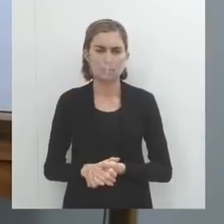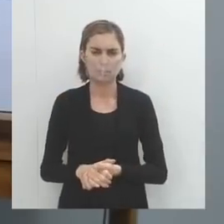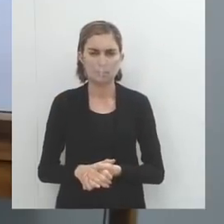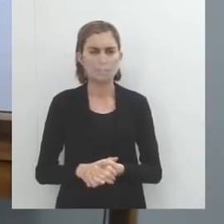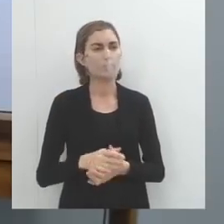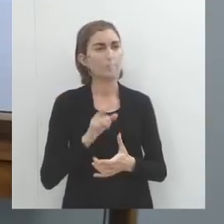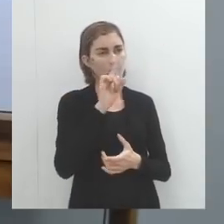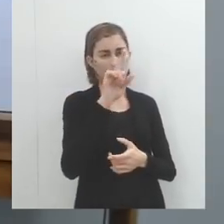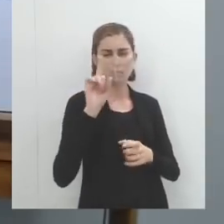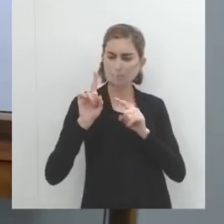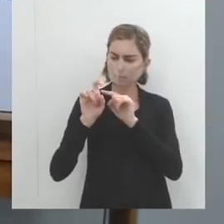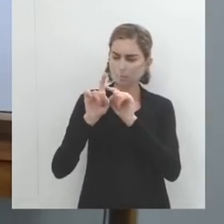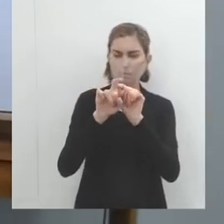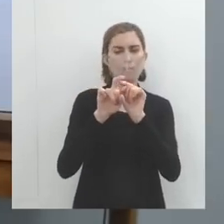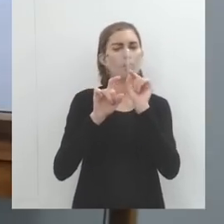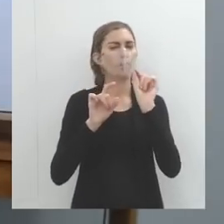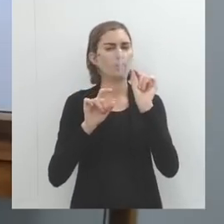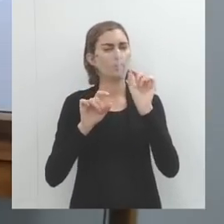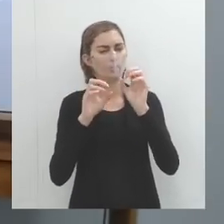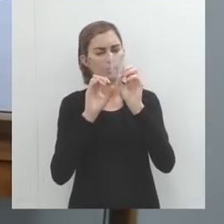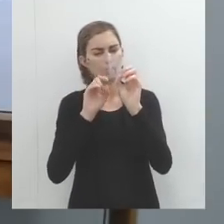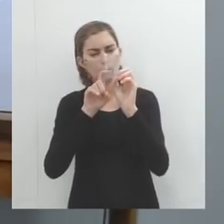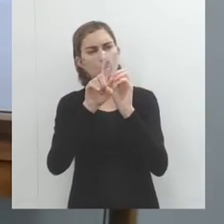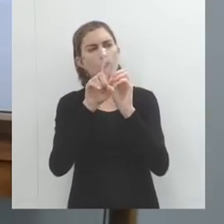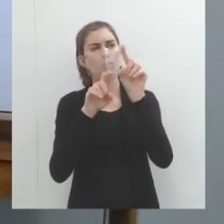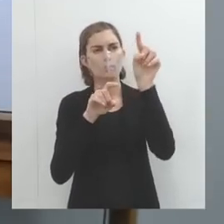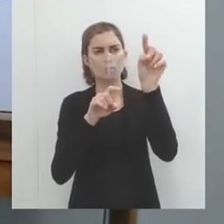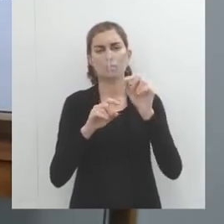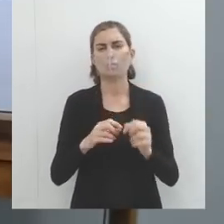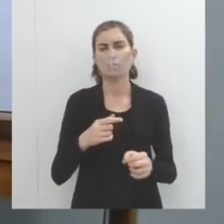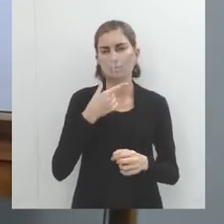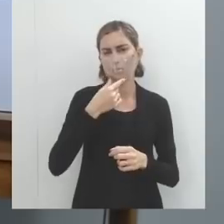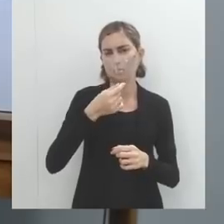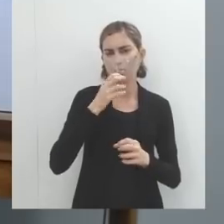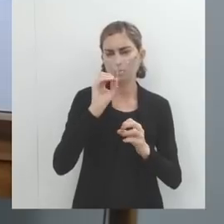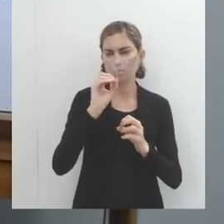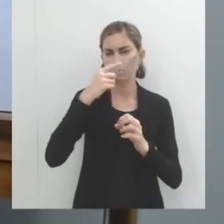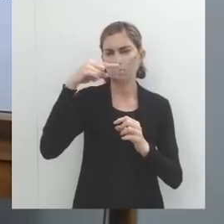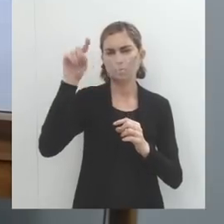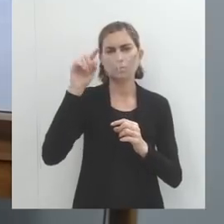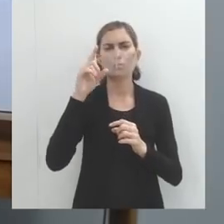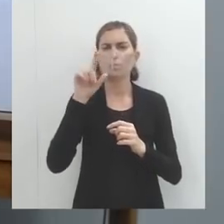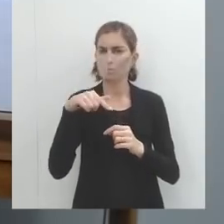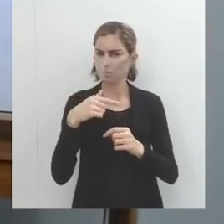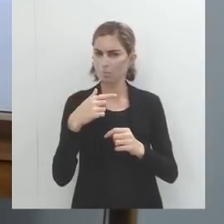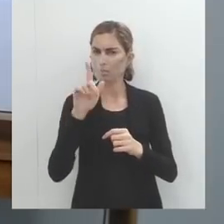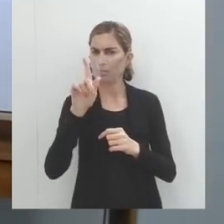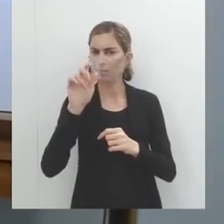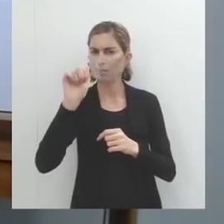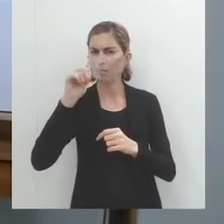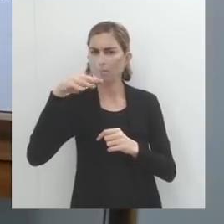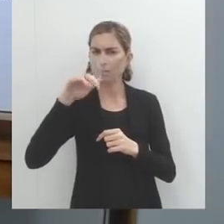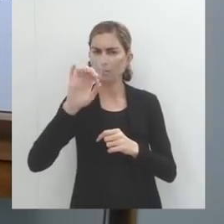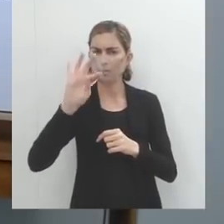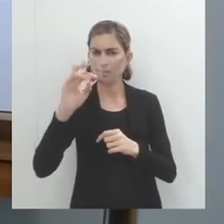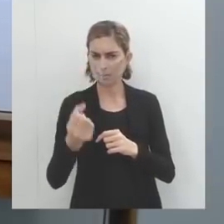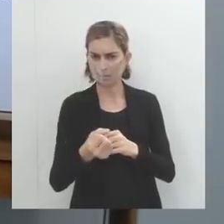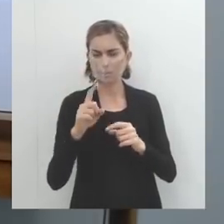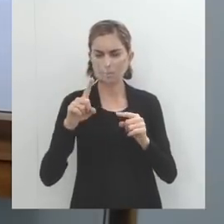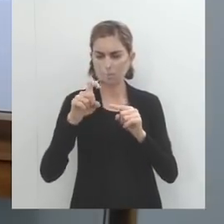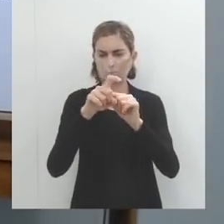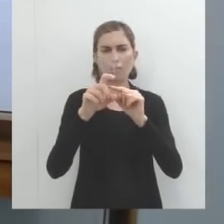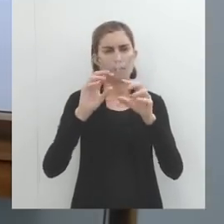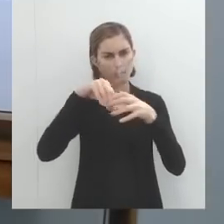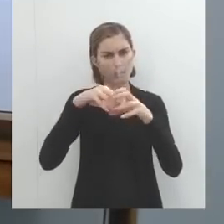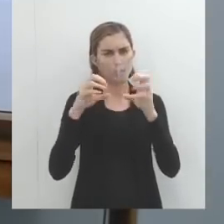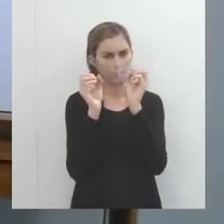me assistindo agora, isso aqui, ó, é o gameta masculino. Ô, Xandre, então quer dizer que os gametas masculinos, eles são produzidos dentro